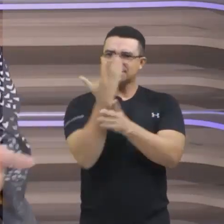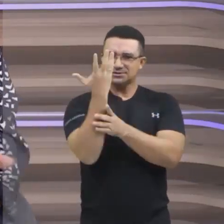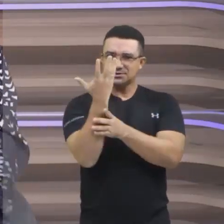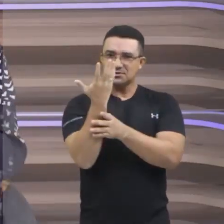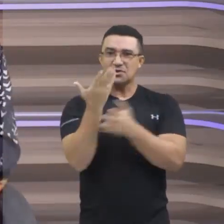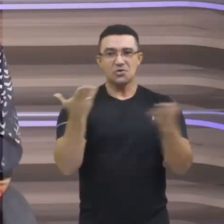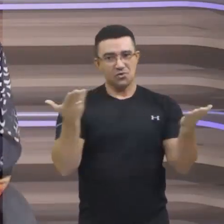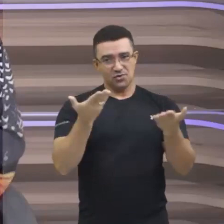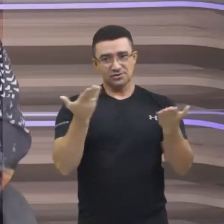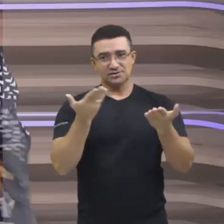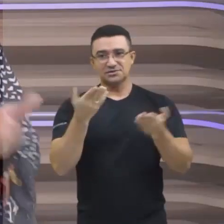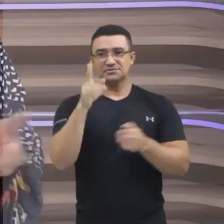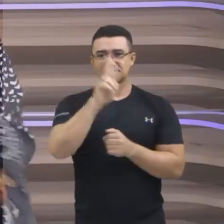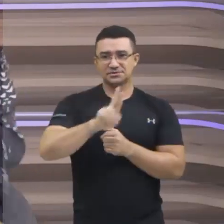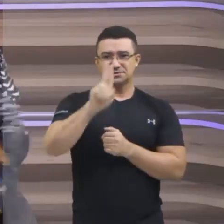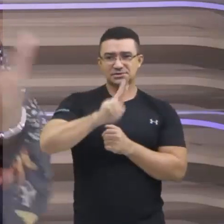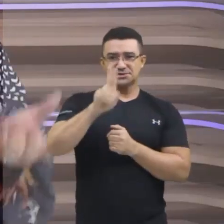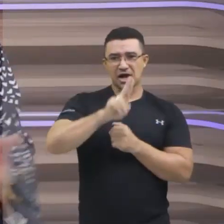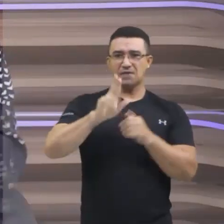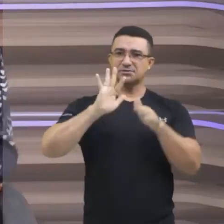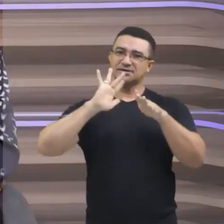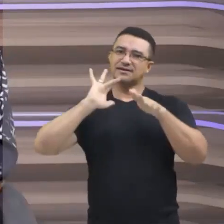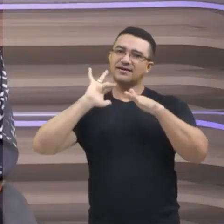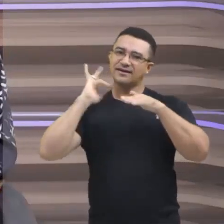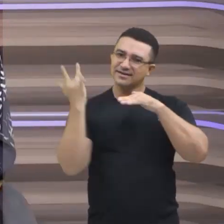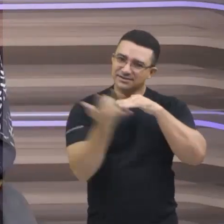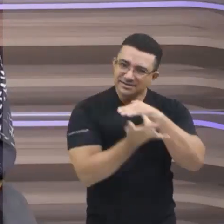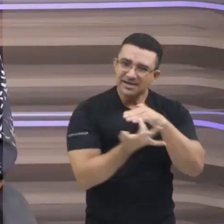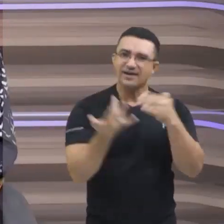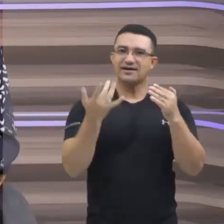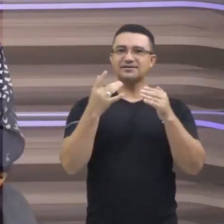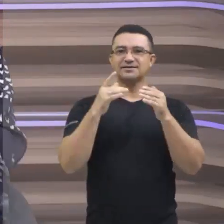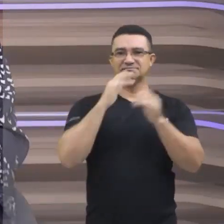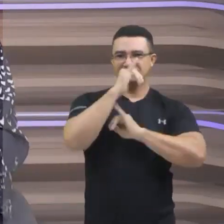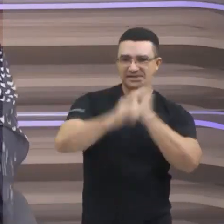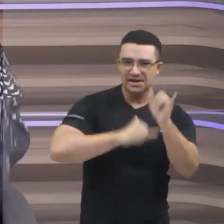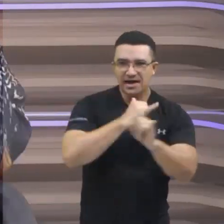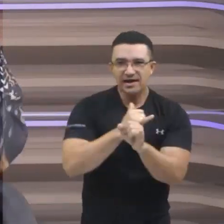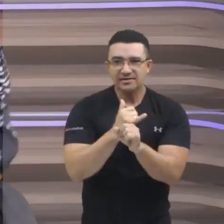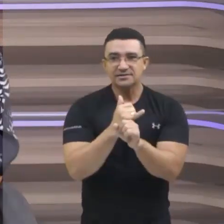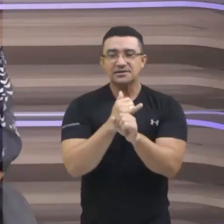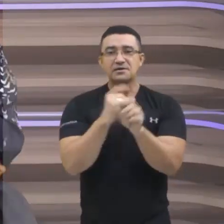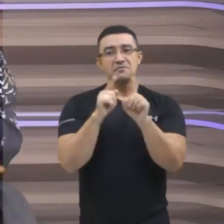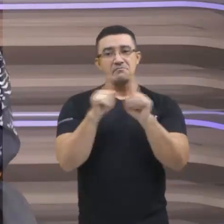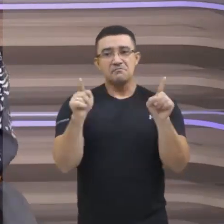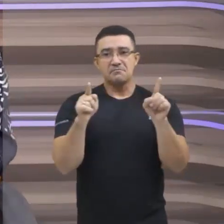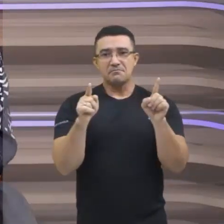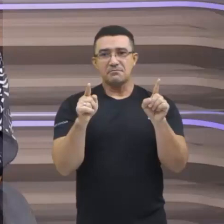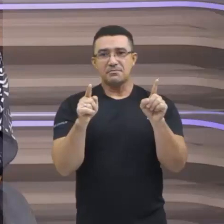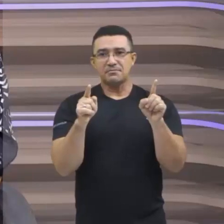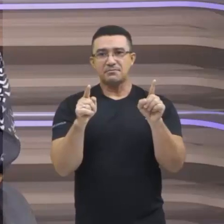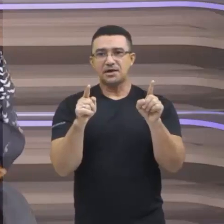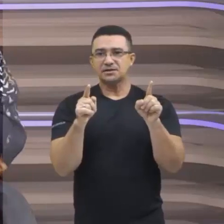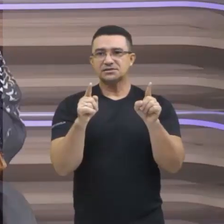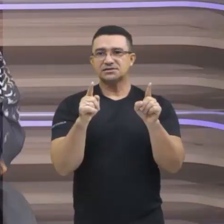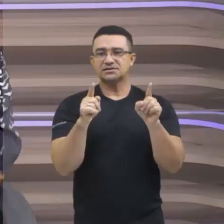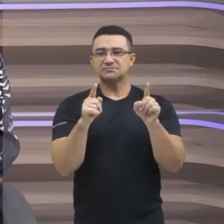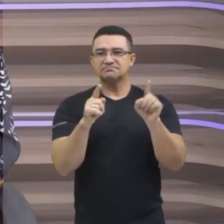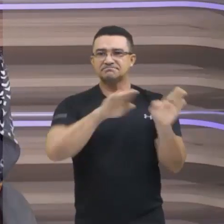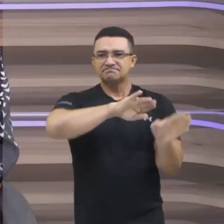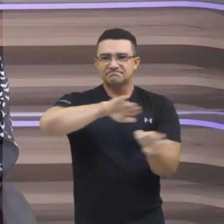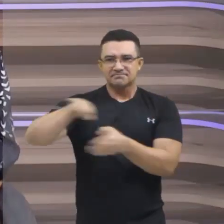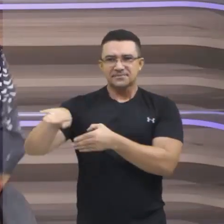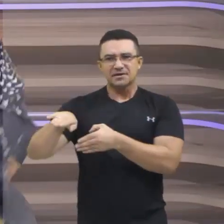Hoje utilizamos as redes sociais, a internet como um meio, mas não deixamos